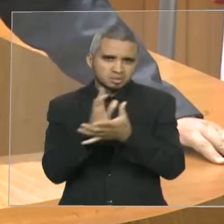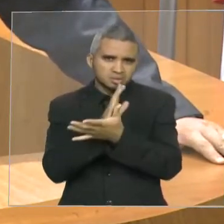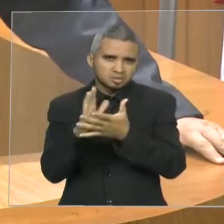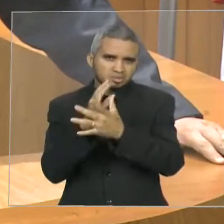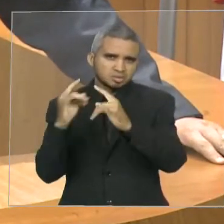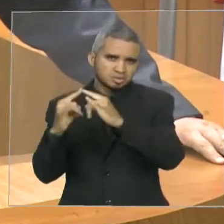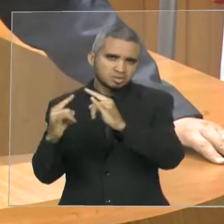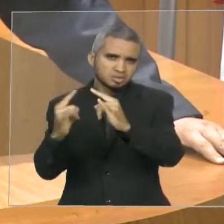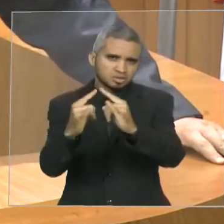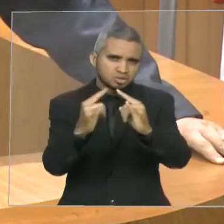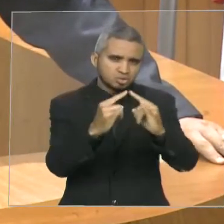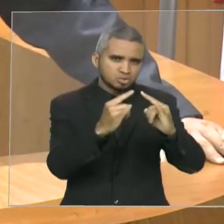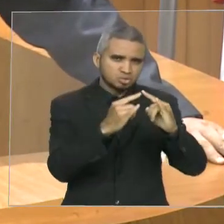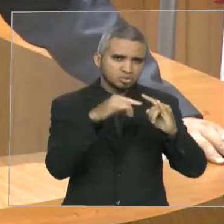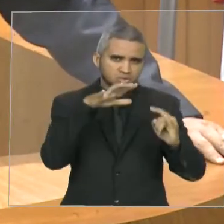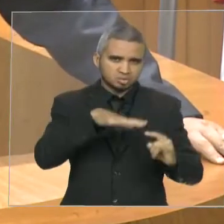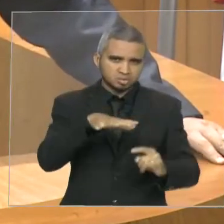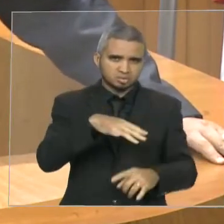região tocantina